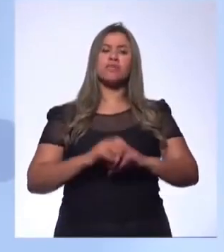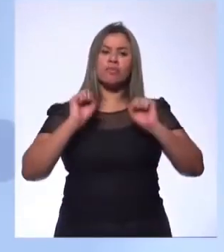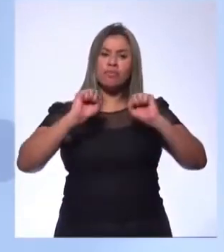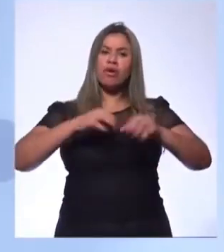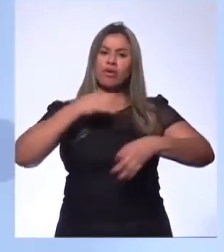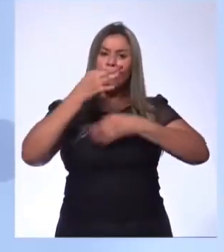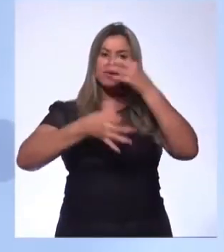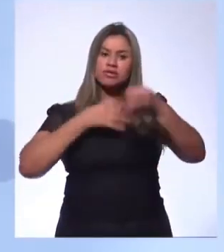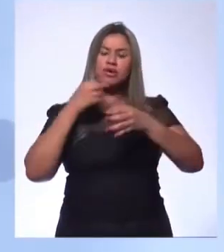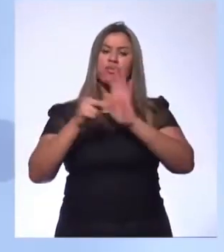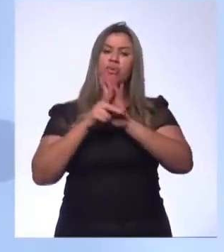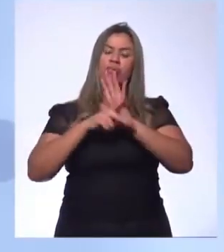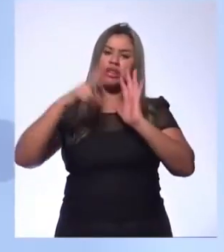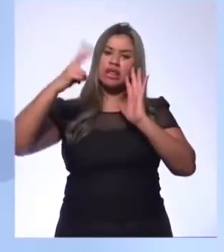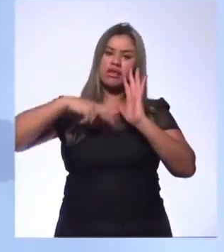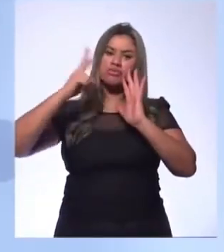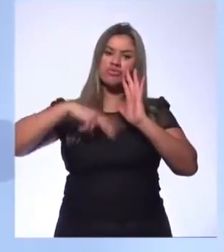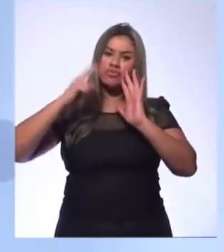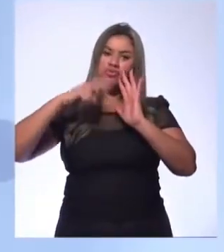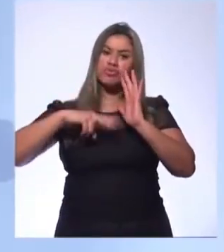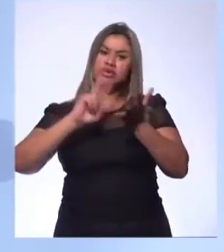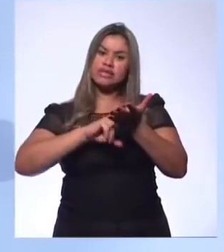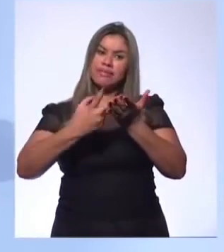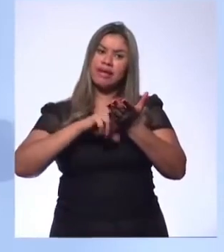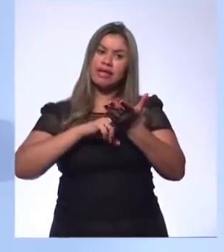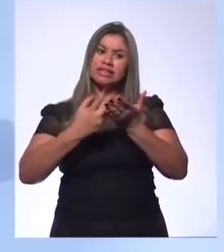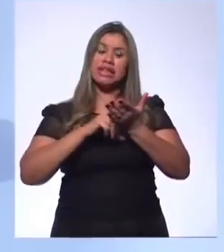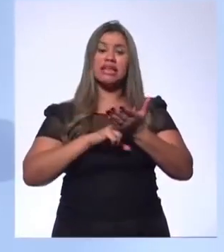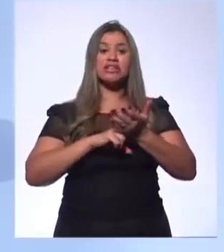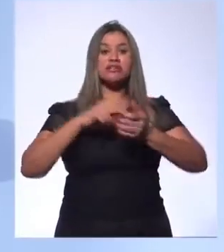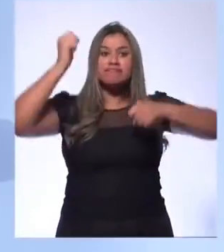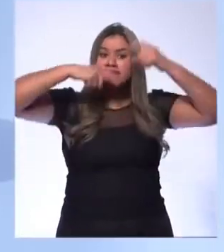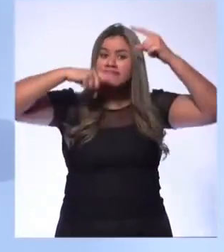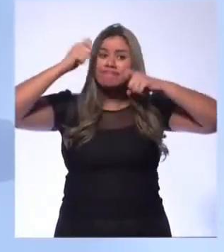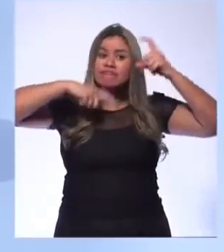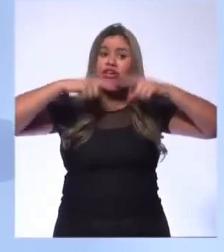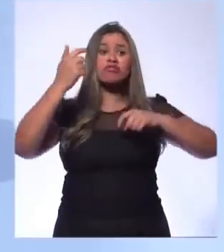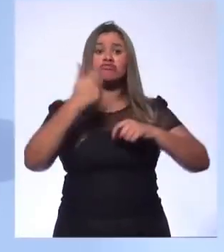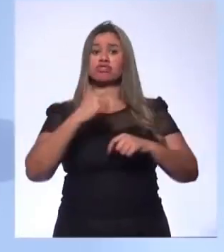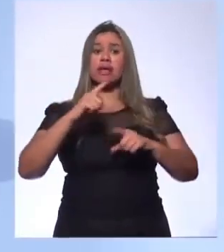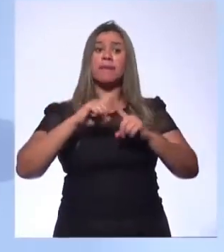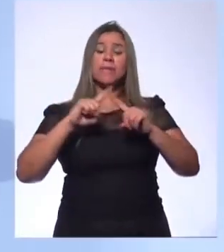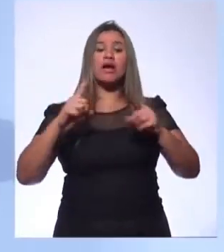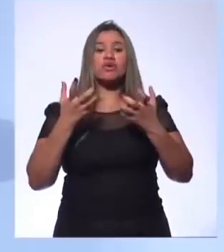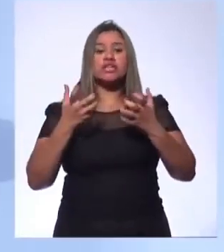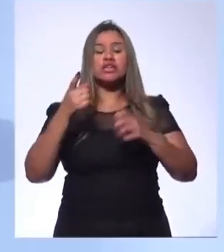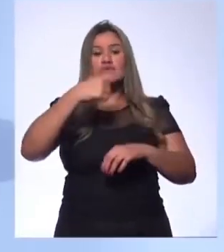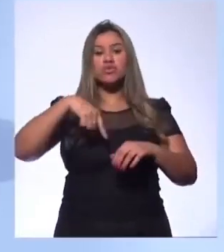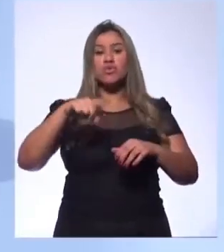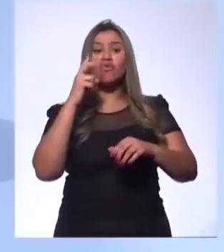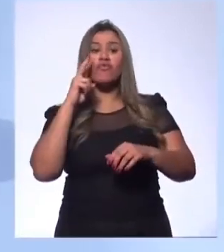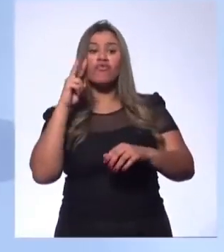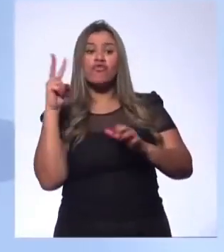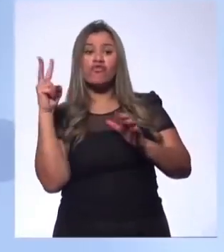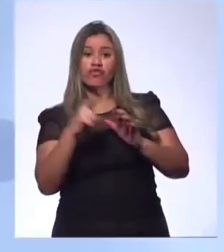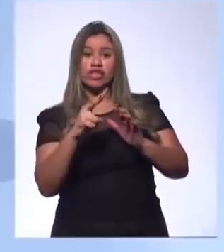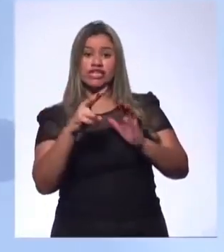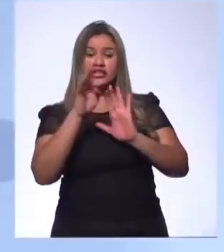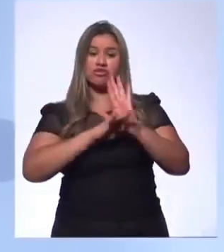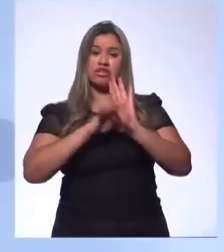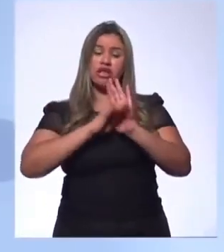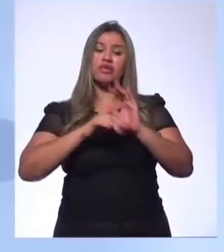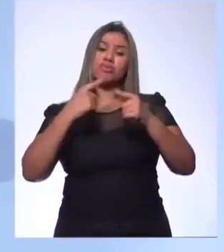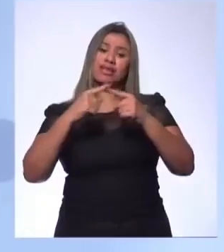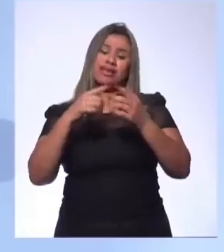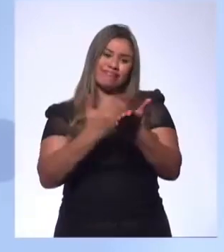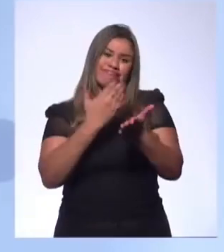sobre a nossa leitura dramática. Não colocamos muito a cara na hora, porque queríamos que vocês acompanhassem o texto, né? Porque alguns de vocês podem estar sem o texto aí, então